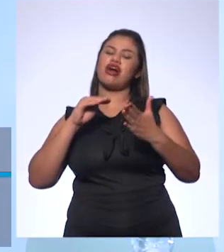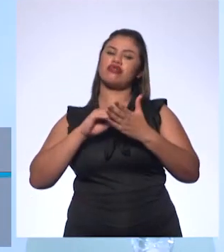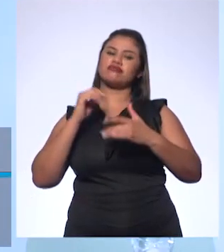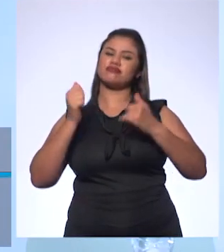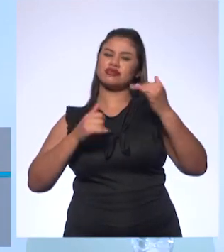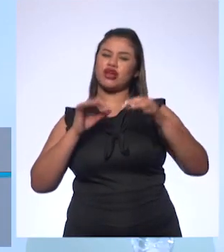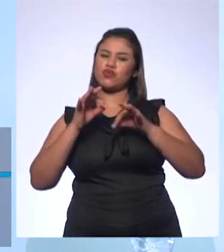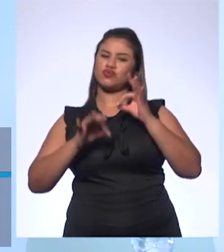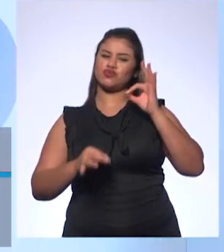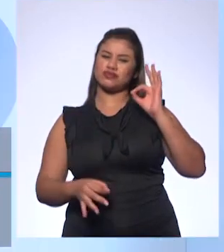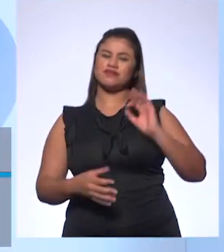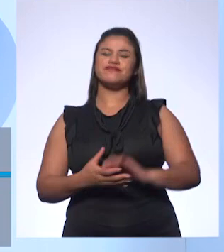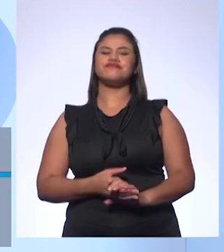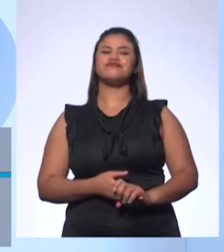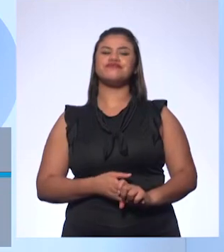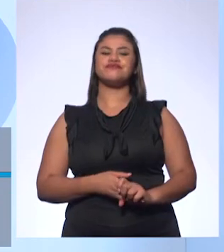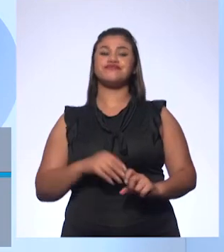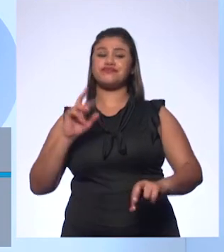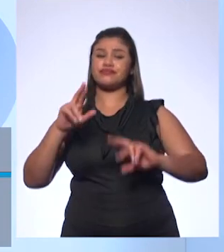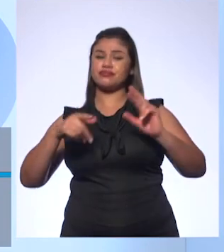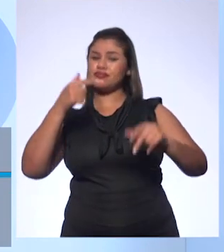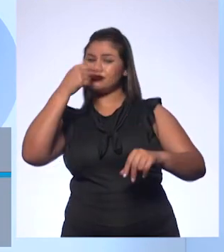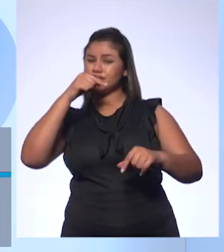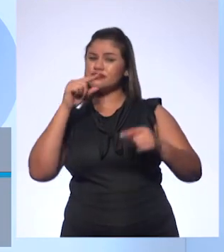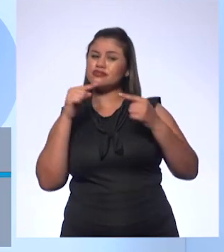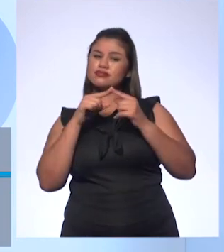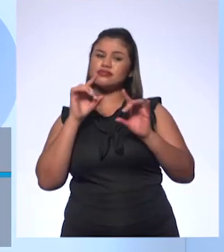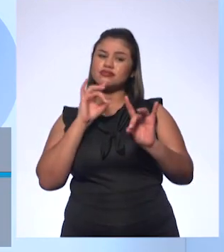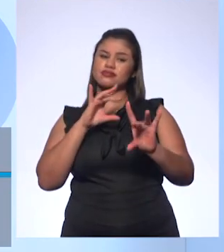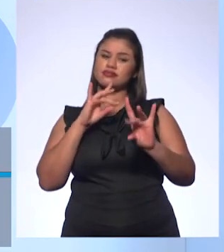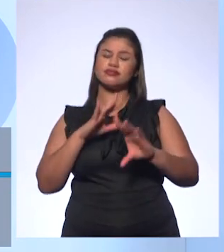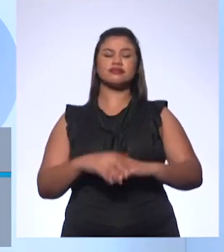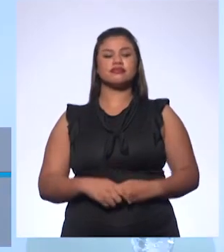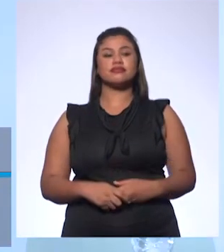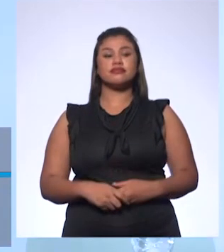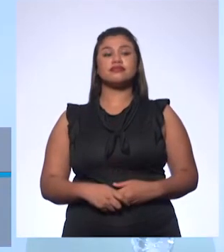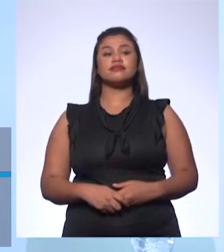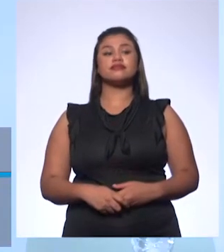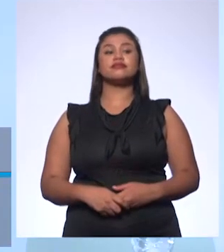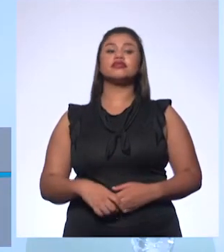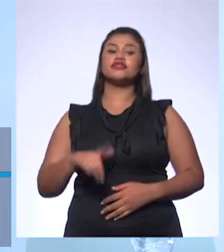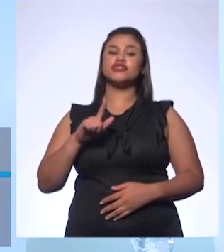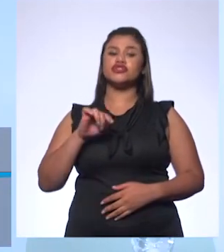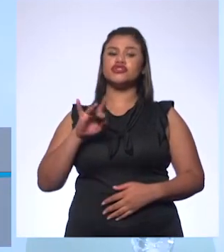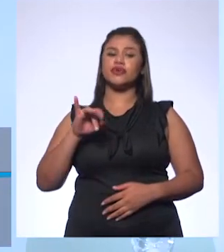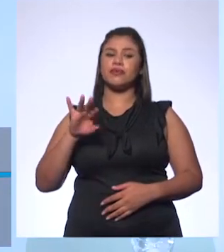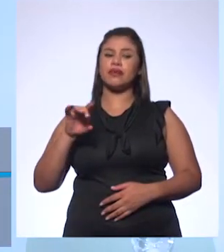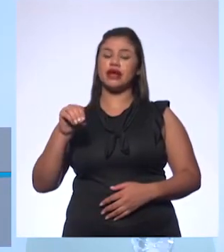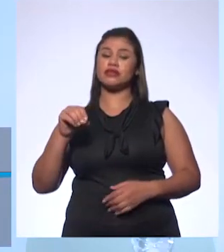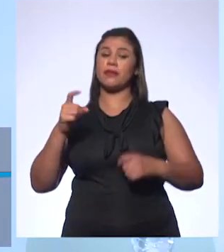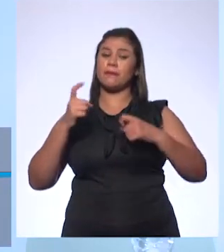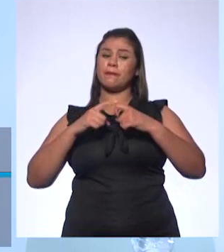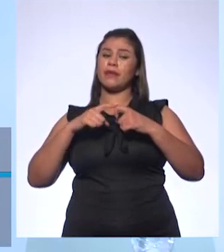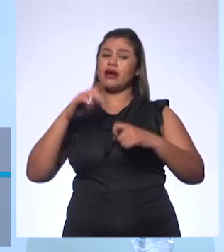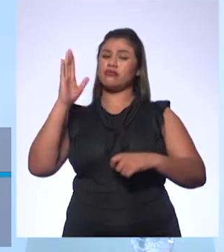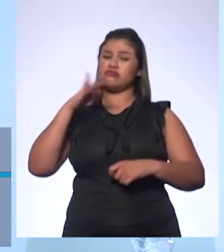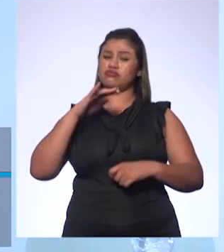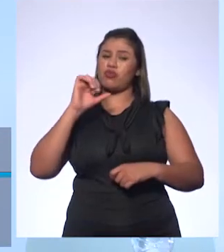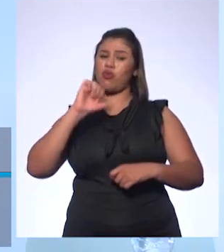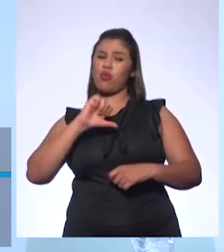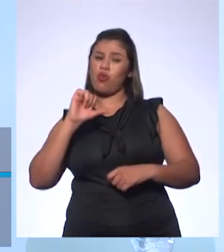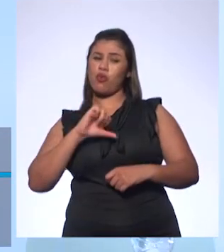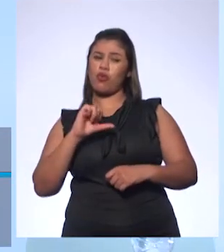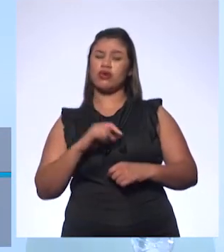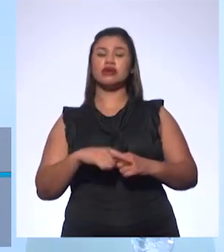Isso. A diferença entre as gripes foi uma coisa mais técnica, né? Gilberto, e se for um mau médico? Na verdade, se a gente puxar aqui